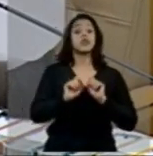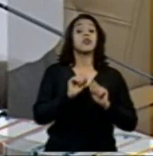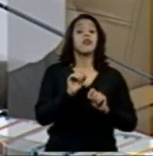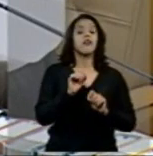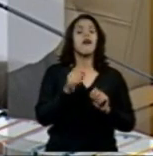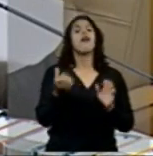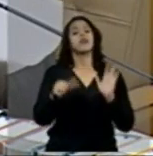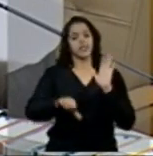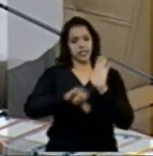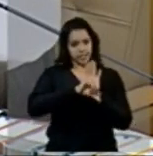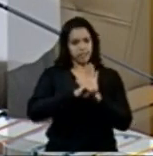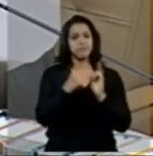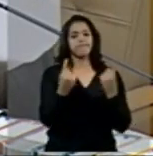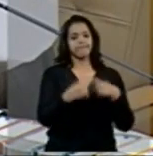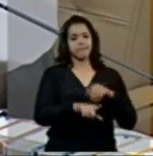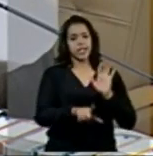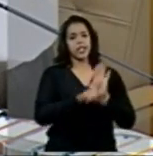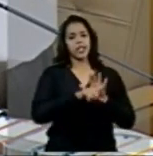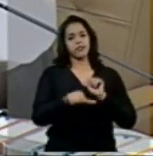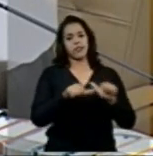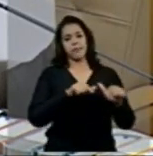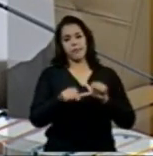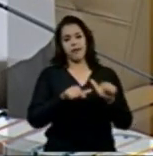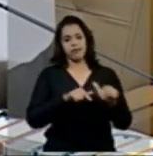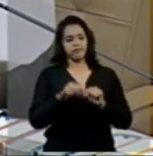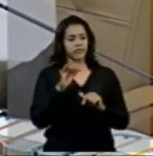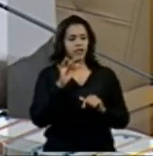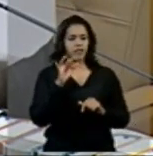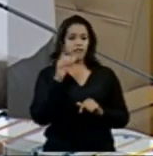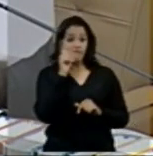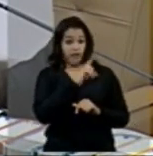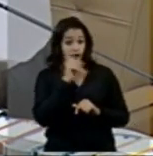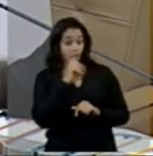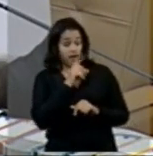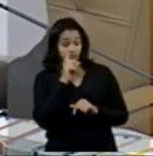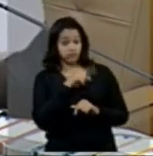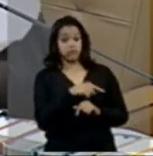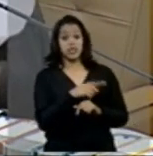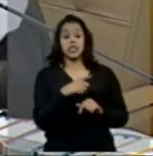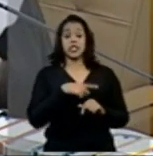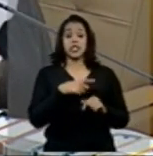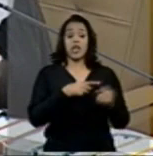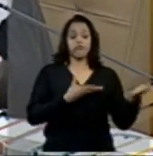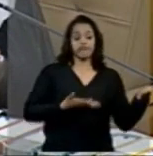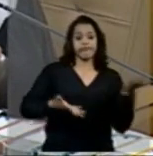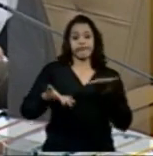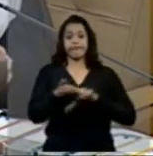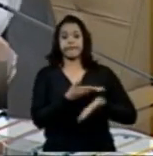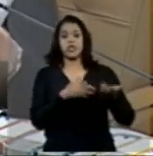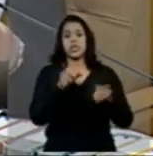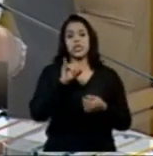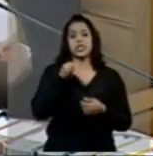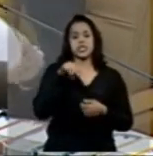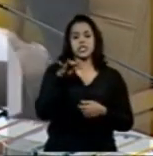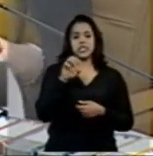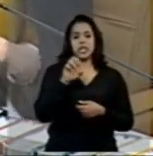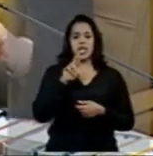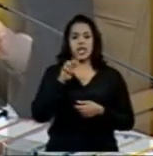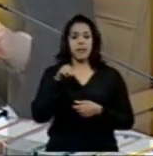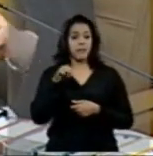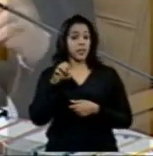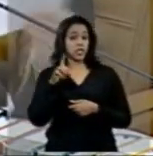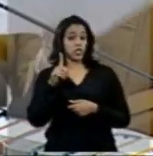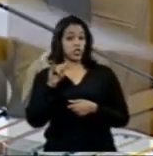à legislação trabalhista por configurar hipótese de intermediação ilegal de mão de obra.